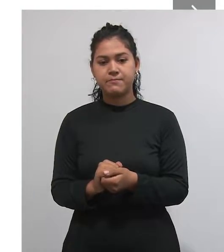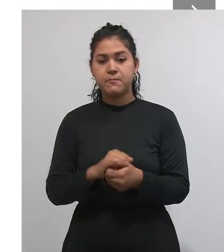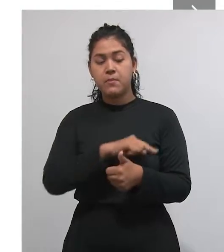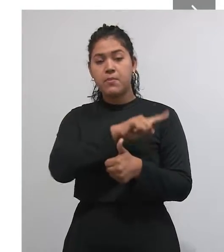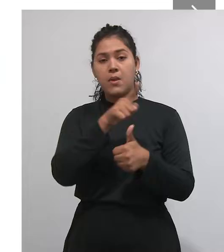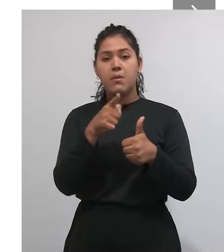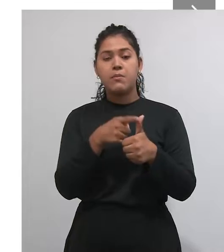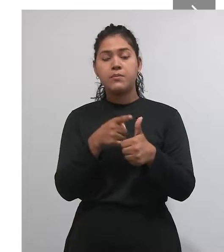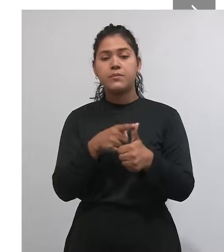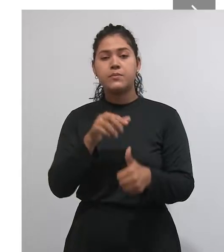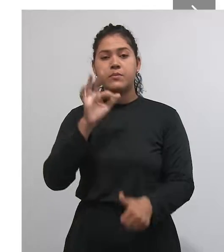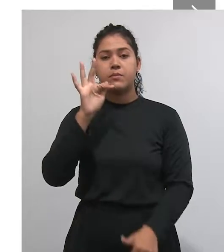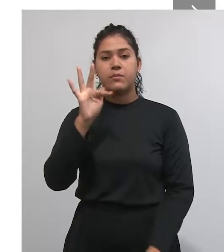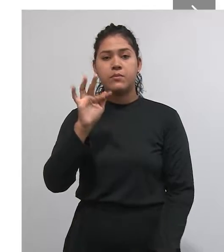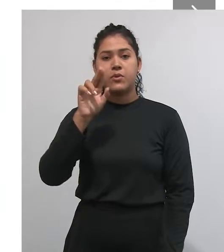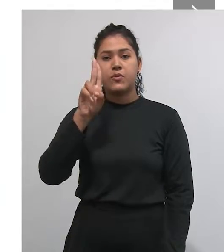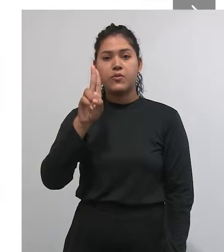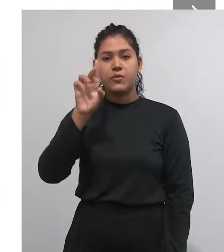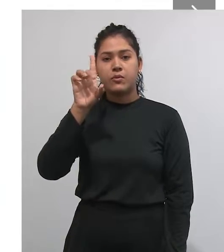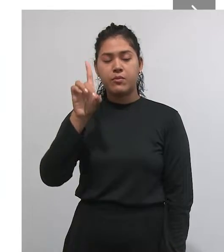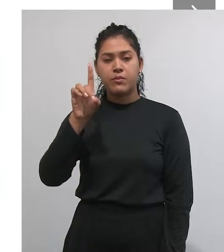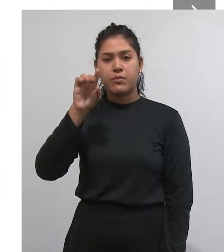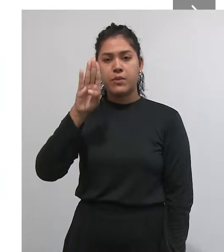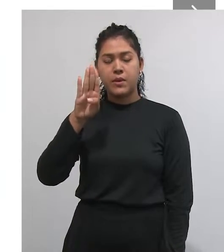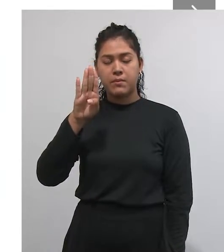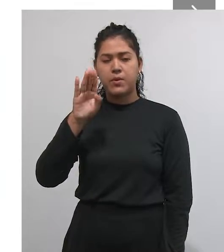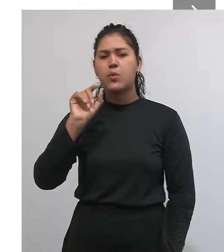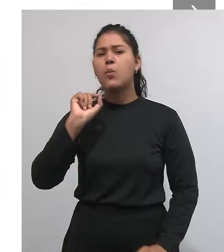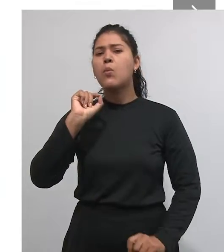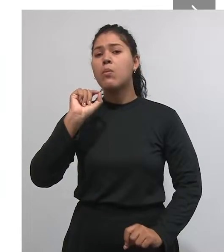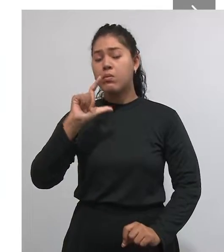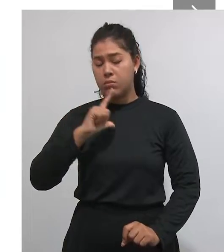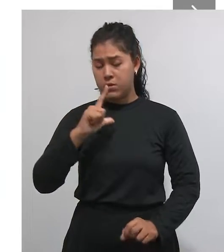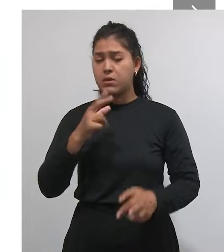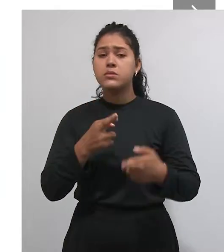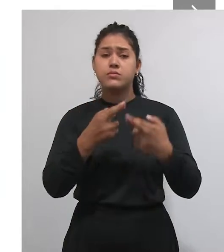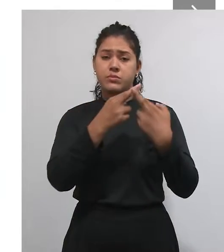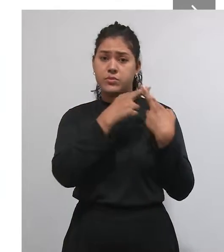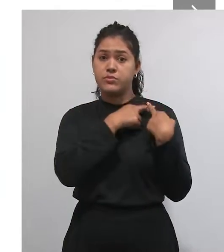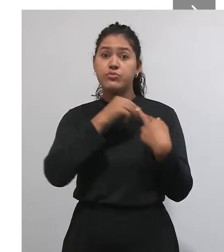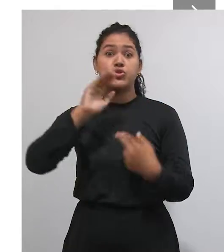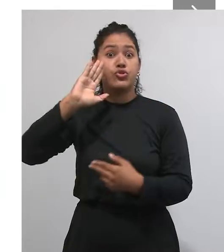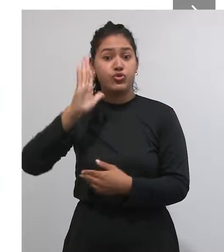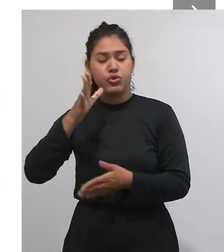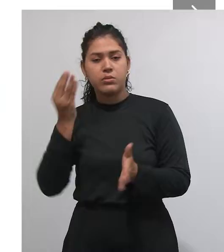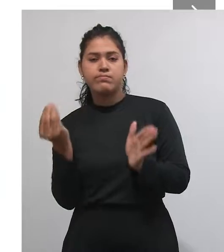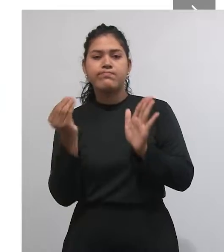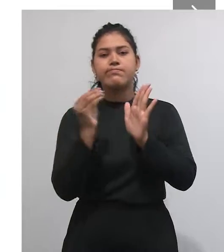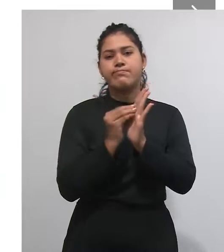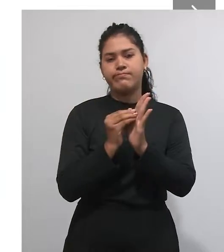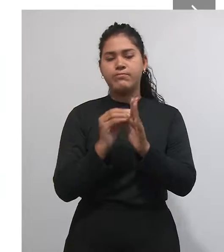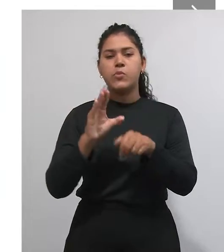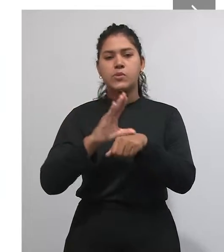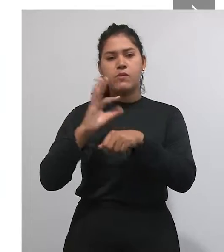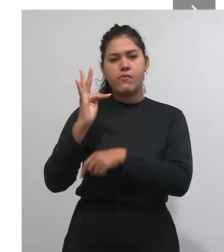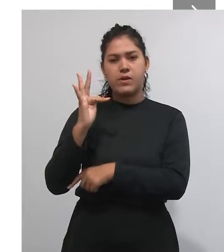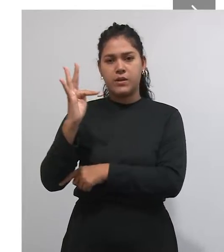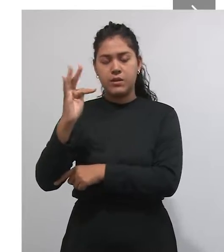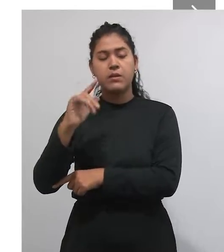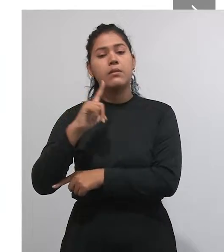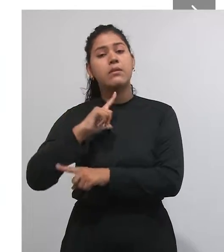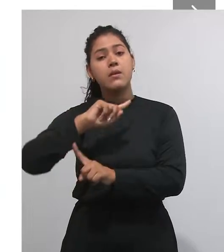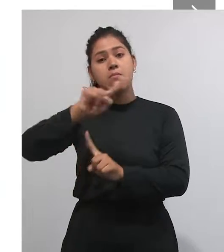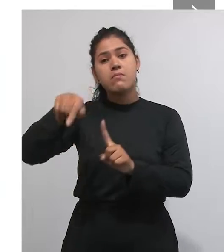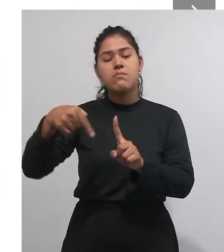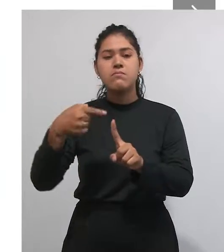o Fundeb. O Fundeb, além das responsabilidades definidas pela Constituição com o financiamento da educação, a gente tem o